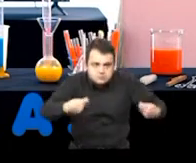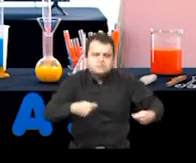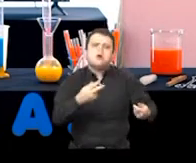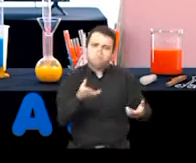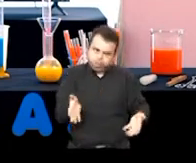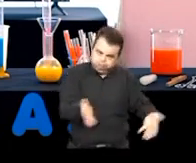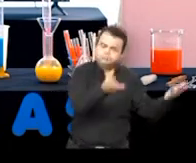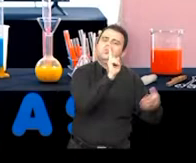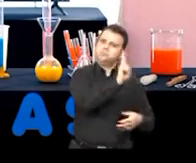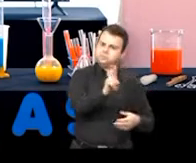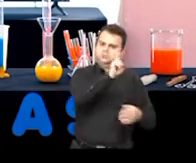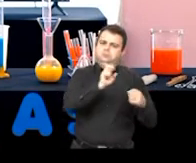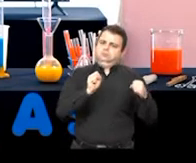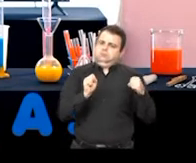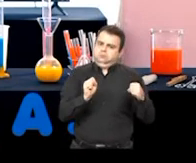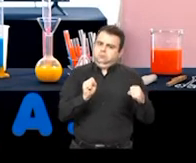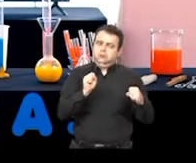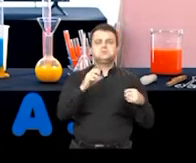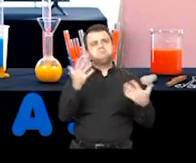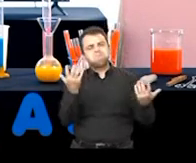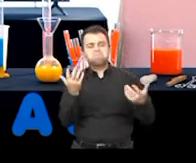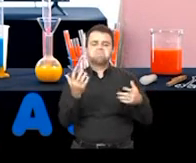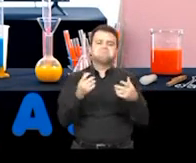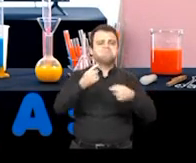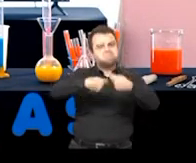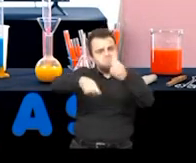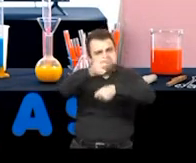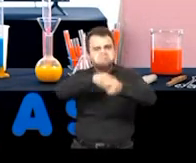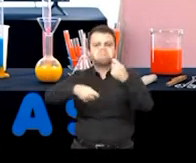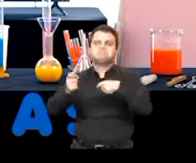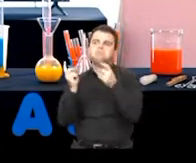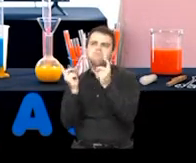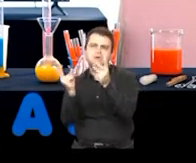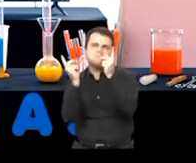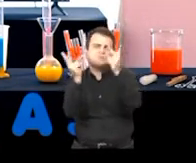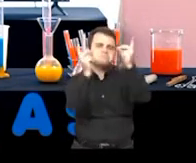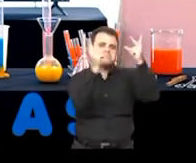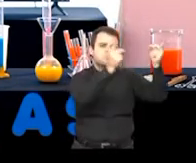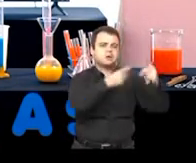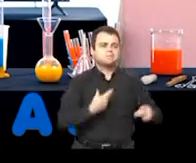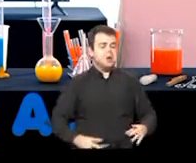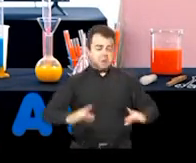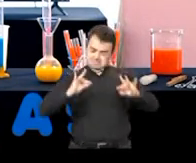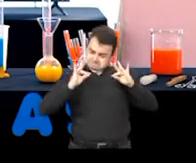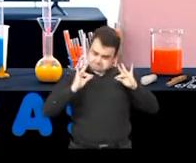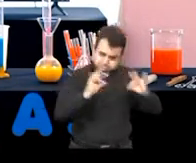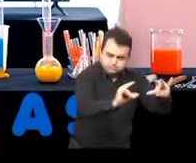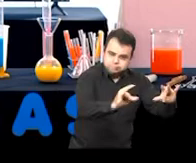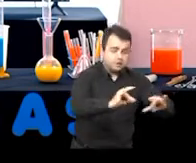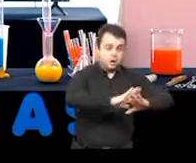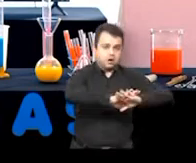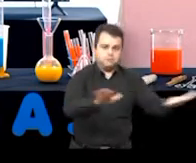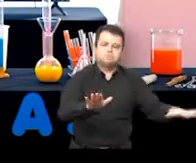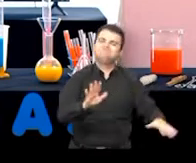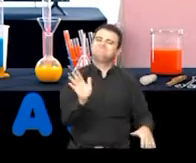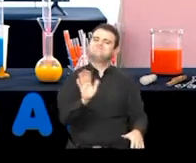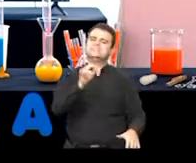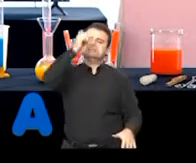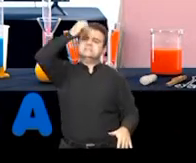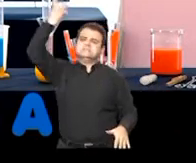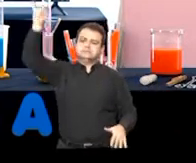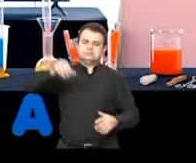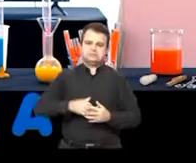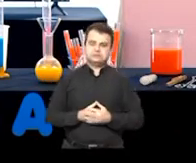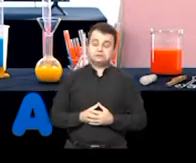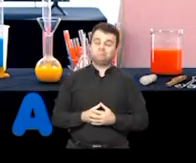para viver. Ele pode até comercializar alguns itens, mas nunca fazendo com que eles desapareçam da